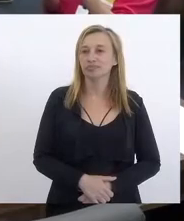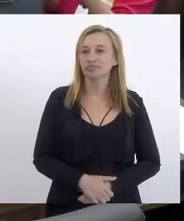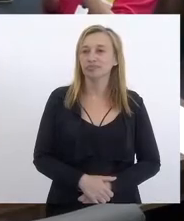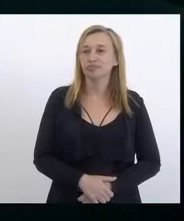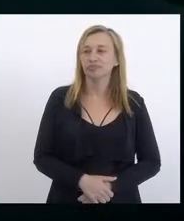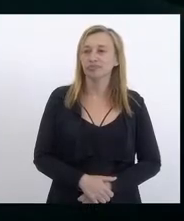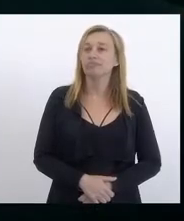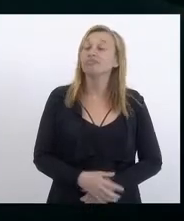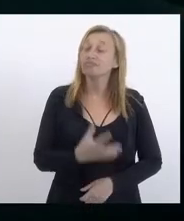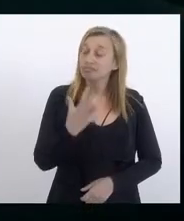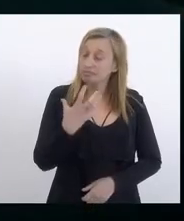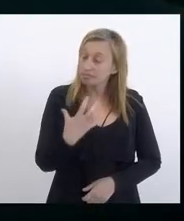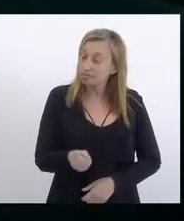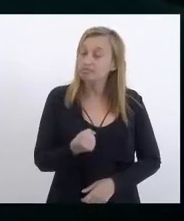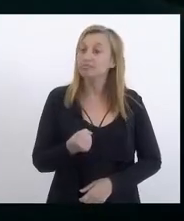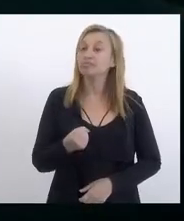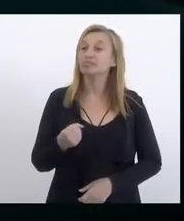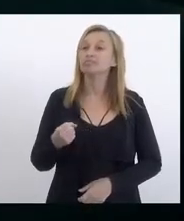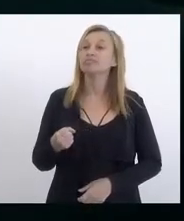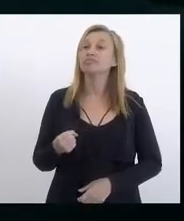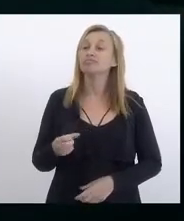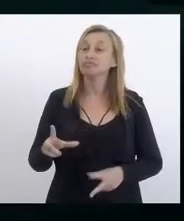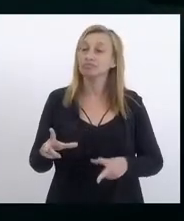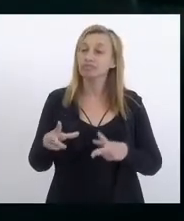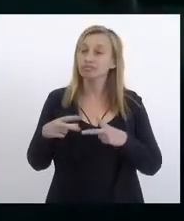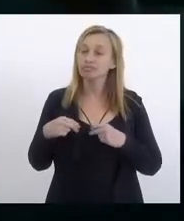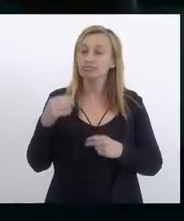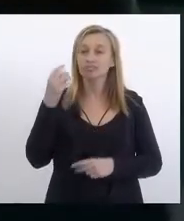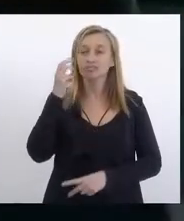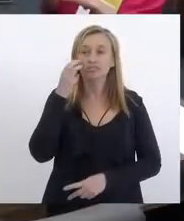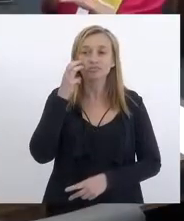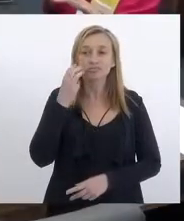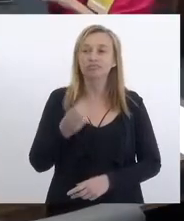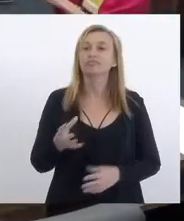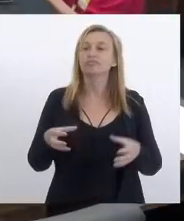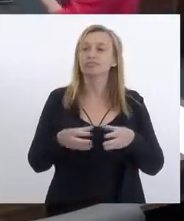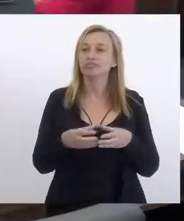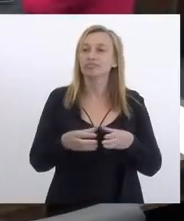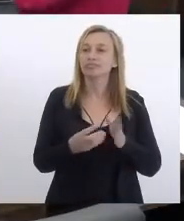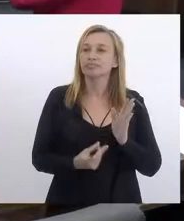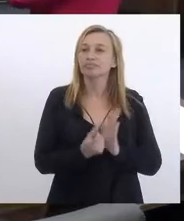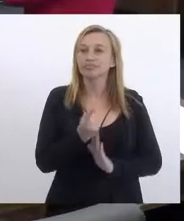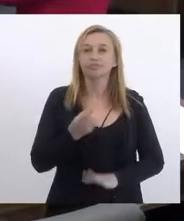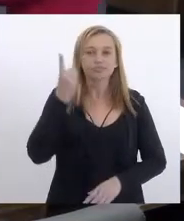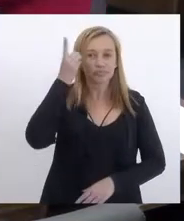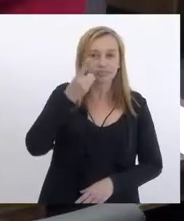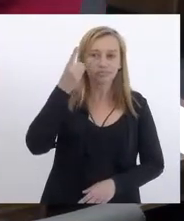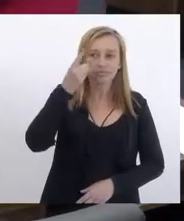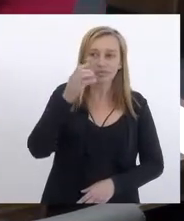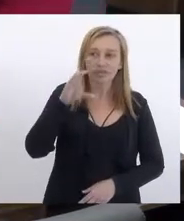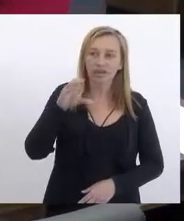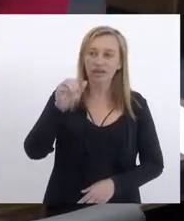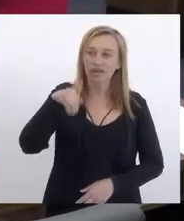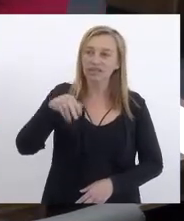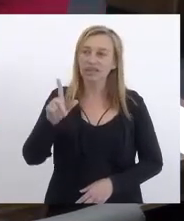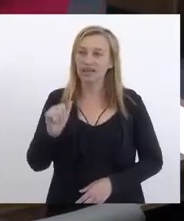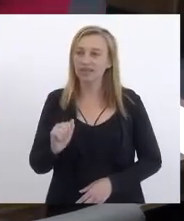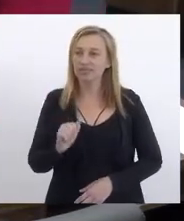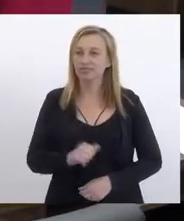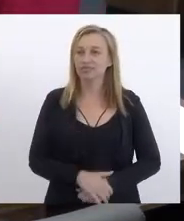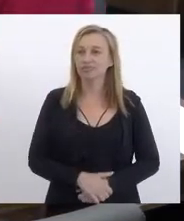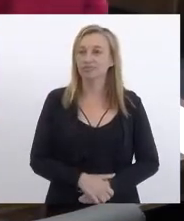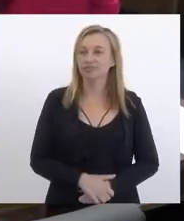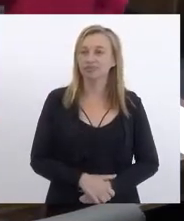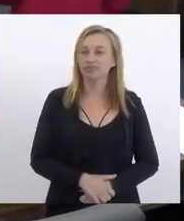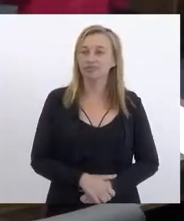Parecer completamente favorável. Mérito ao Valdeque. Pela Comissão de Orçamento, deputado Márcio Canella.